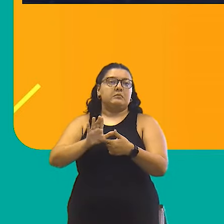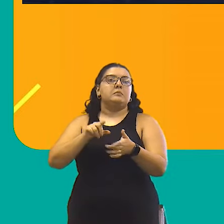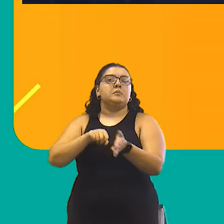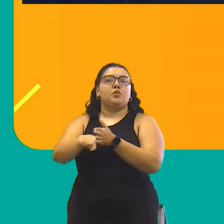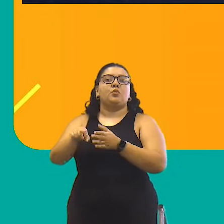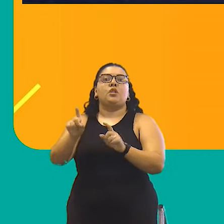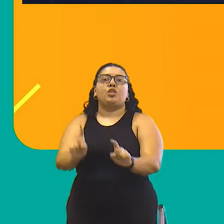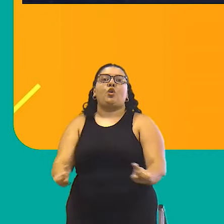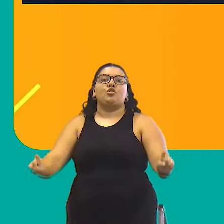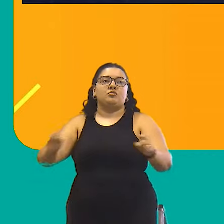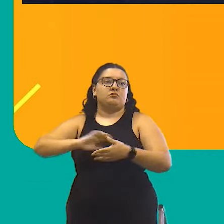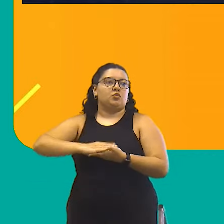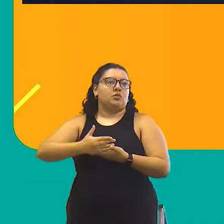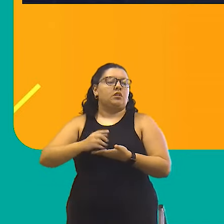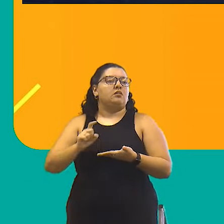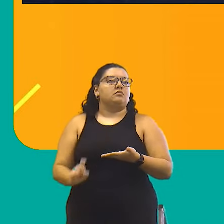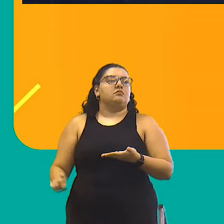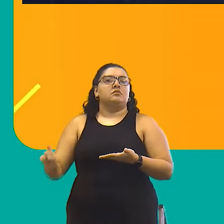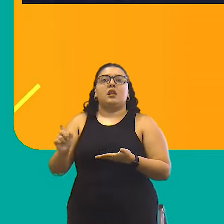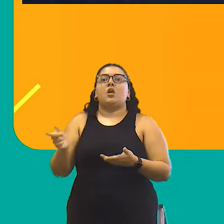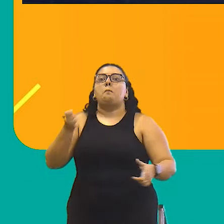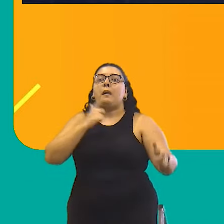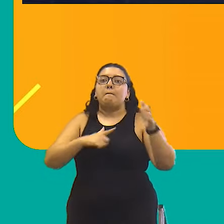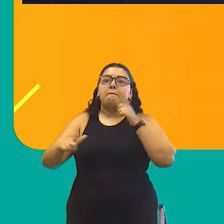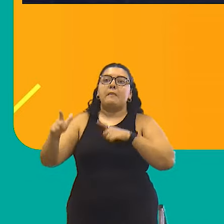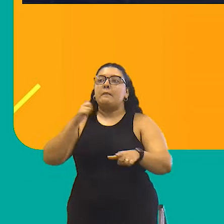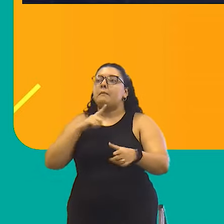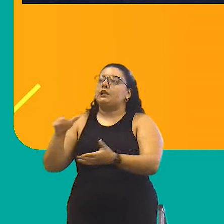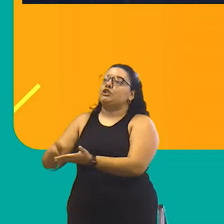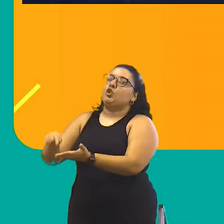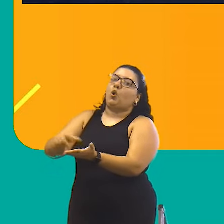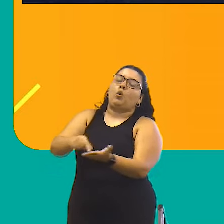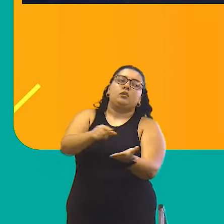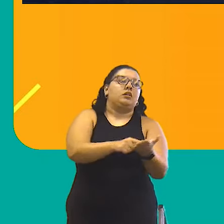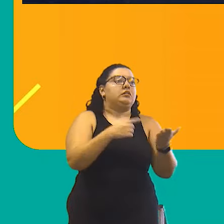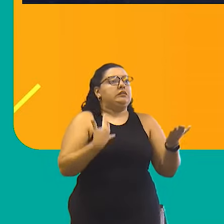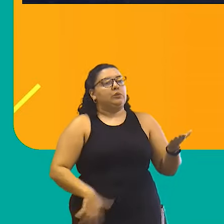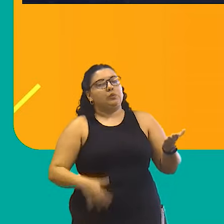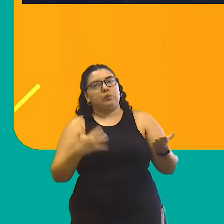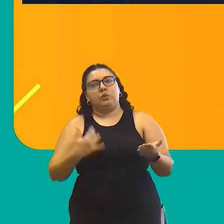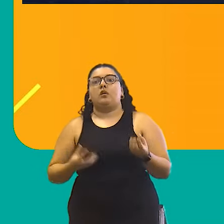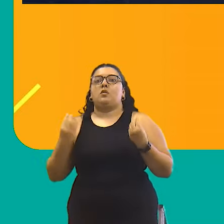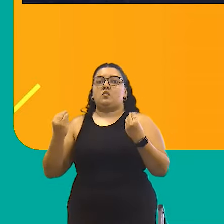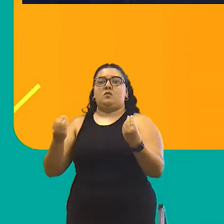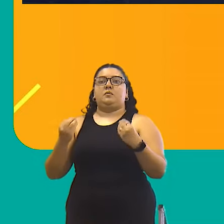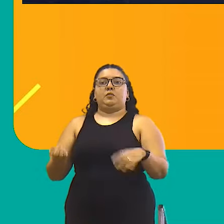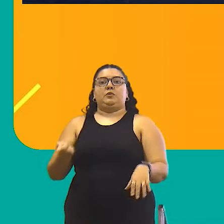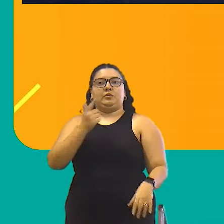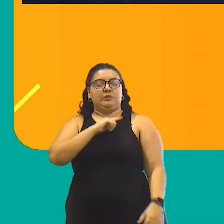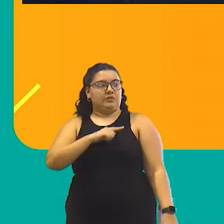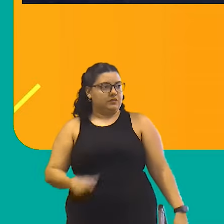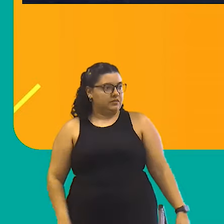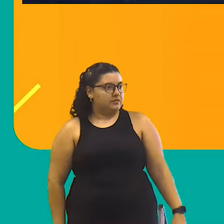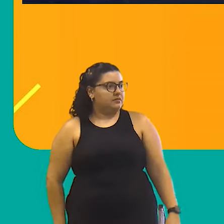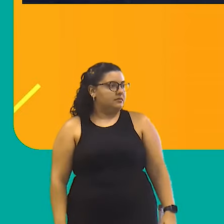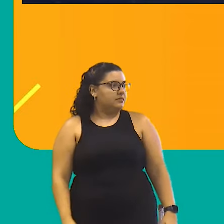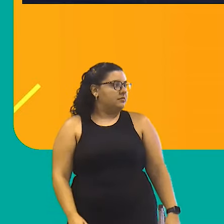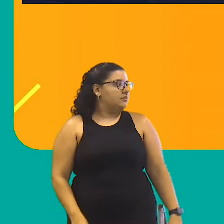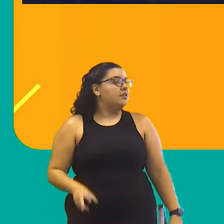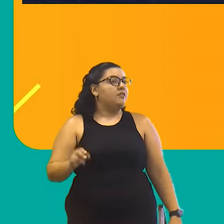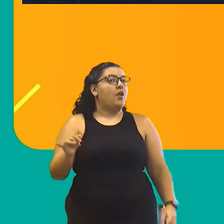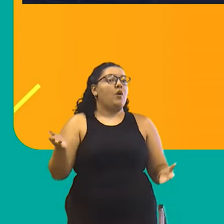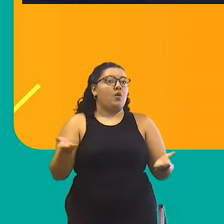notebook. Ele vive ganhando notebook em sorteio. É um negócio assim que eu falo, como? E vai ter um